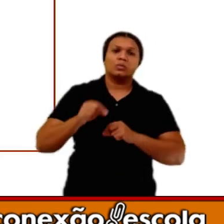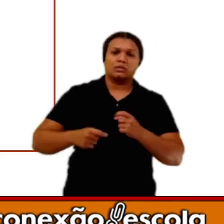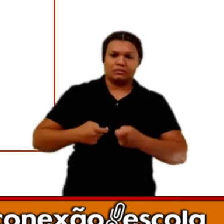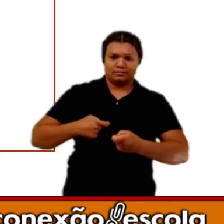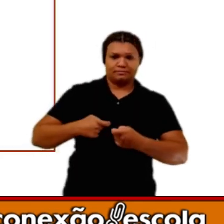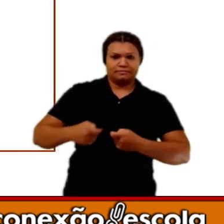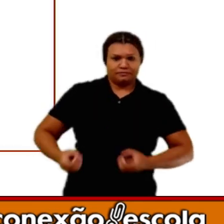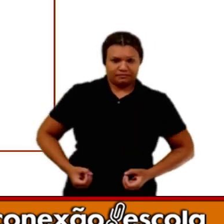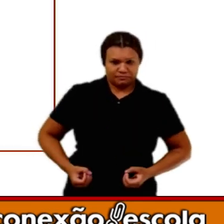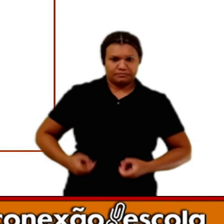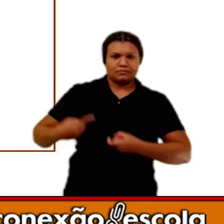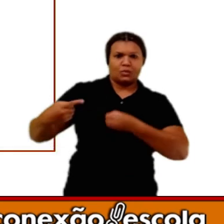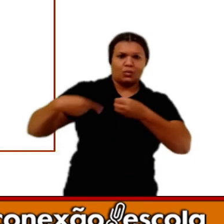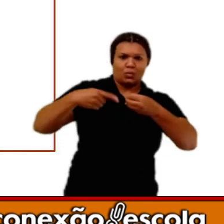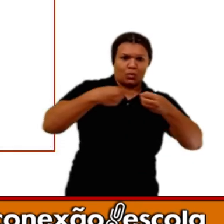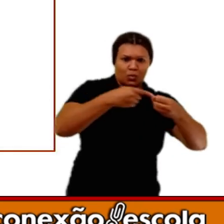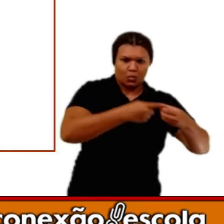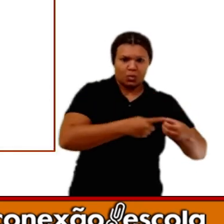reprodução sexuada,